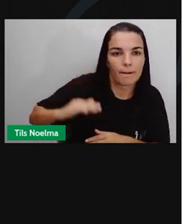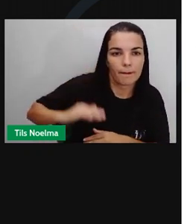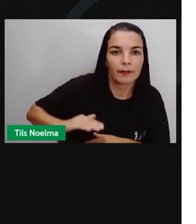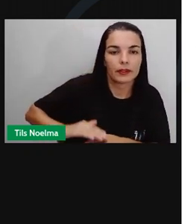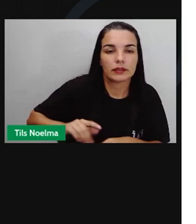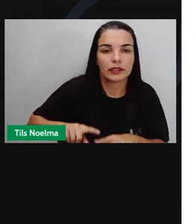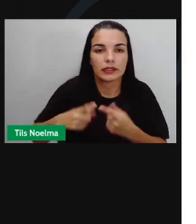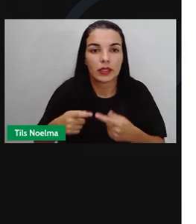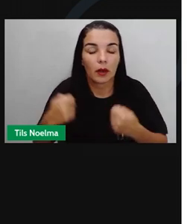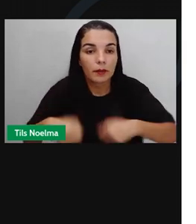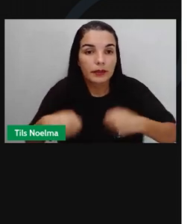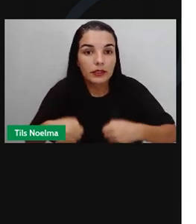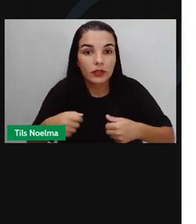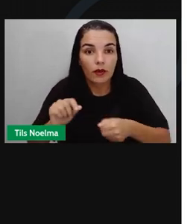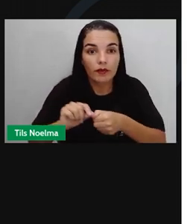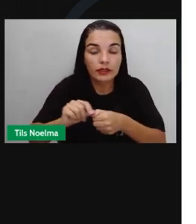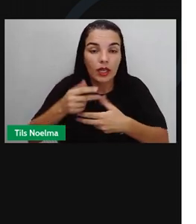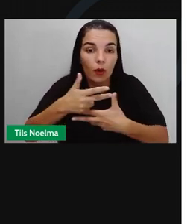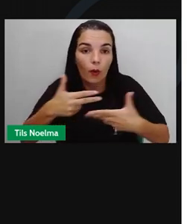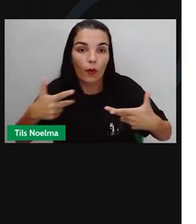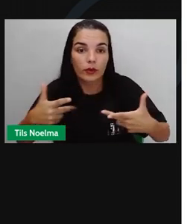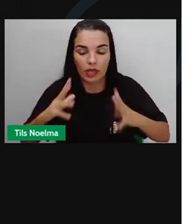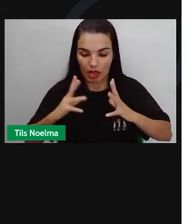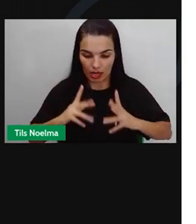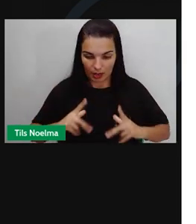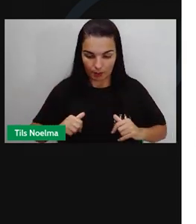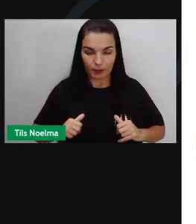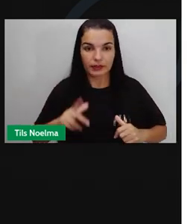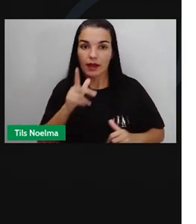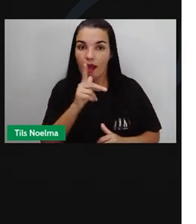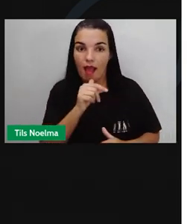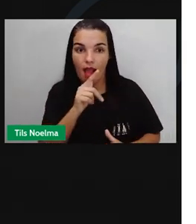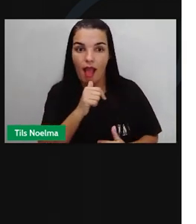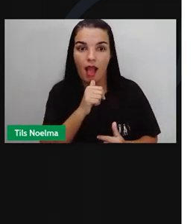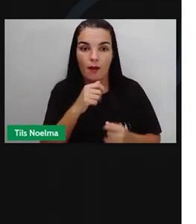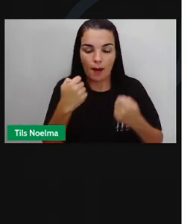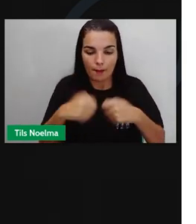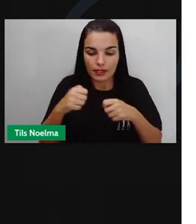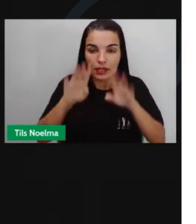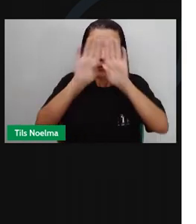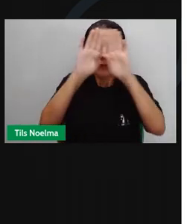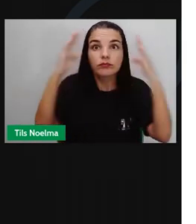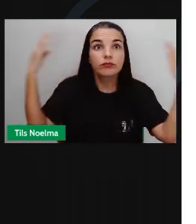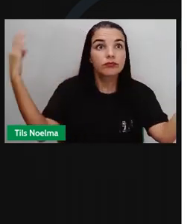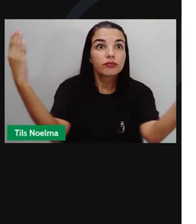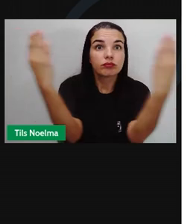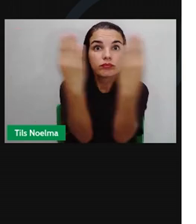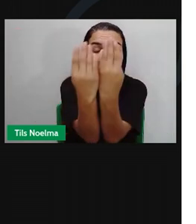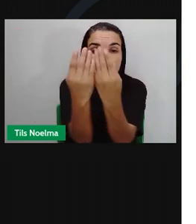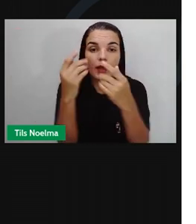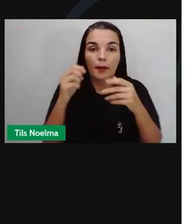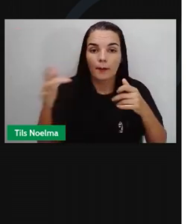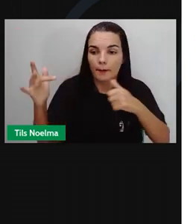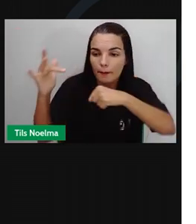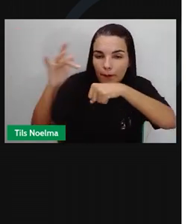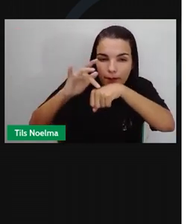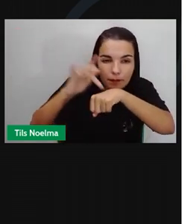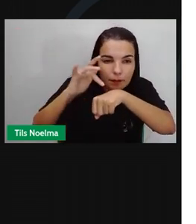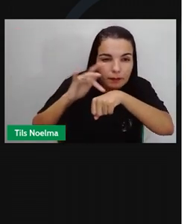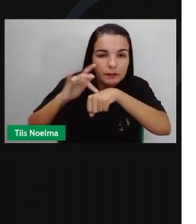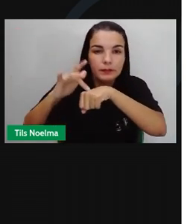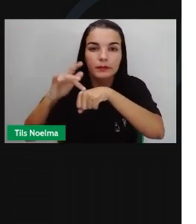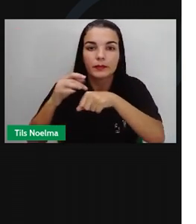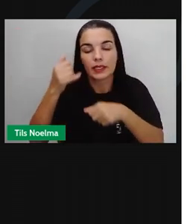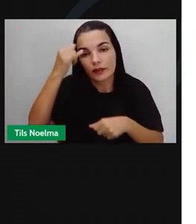intervenções em doenças Mortais com a limpeza do suprimento de água ou até mesmo aquelas redes contra mosquitos podem não sou evitar que as pessoas